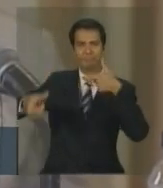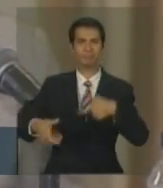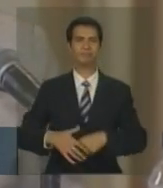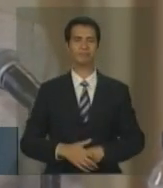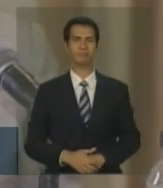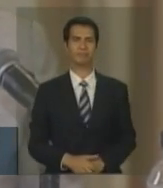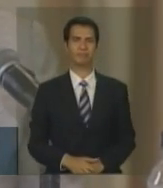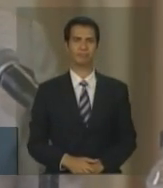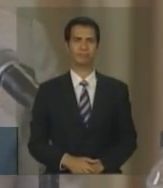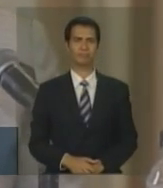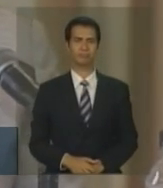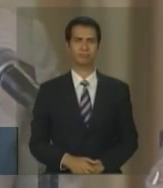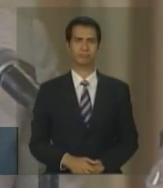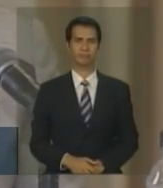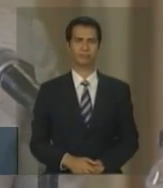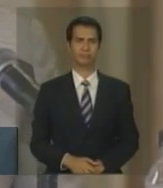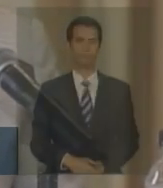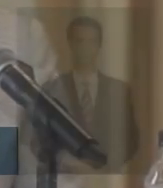Vamos lá?